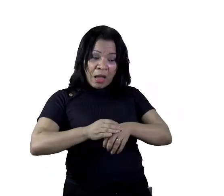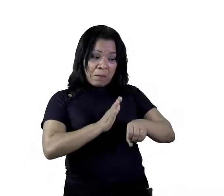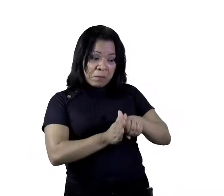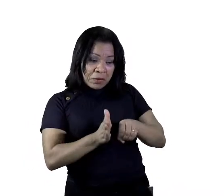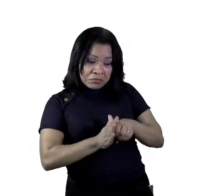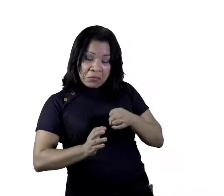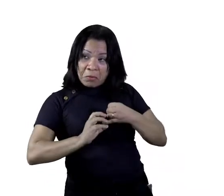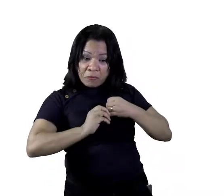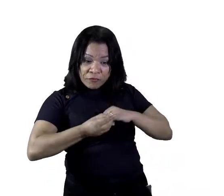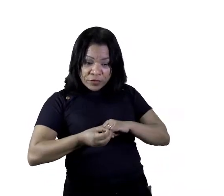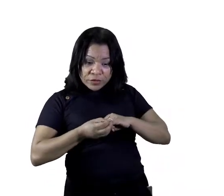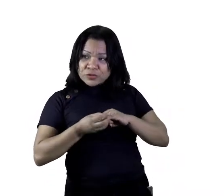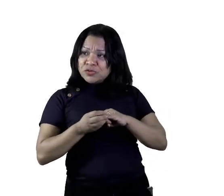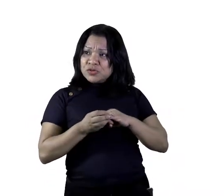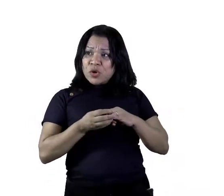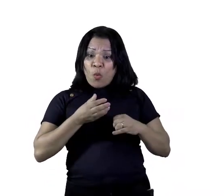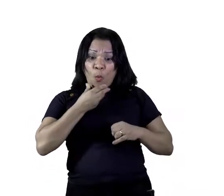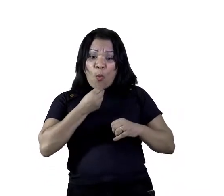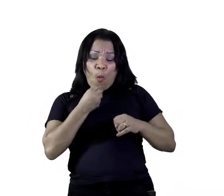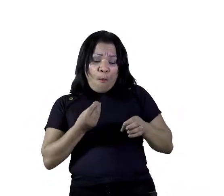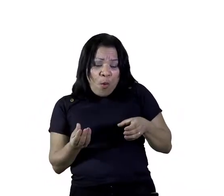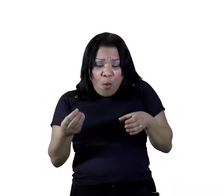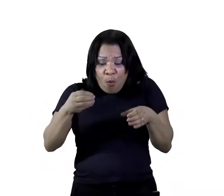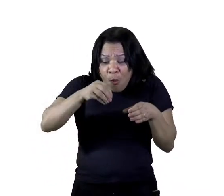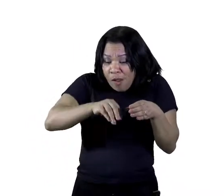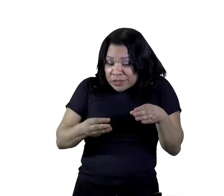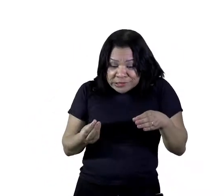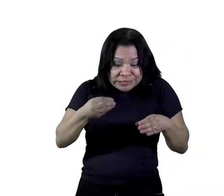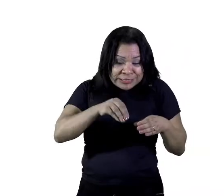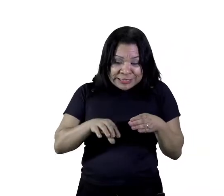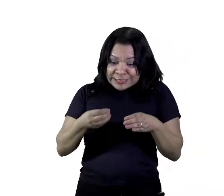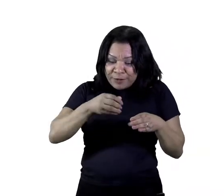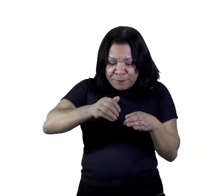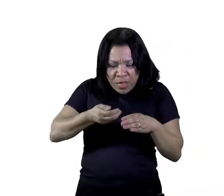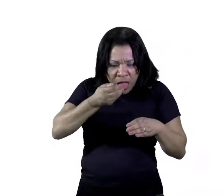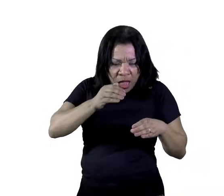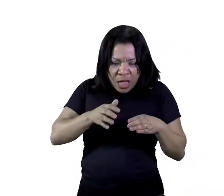O rapaz colocou tudo dentro da sopa e